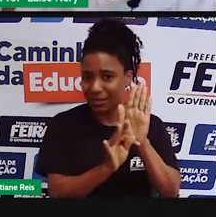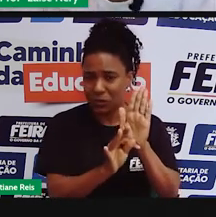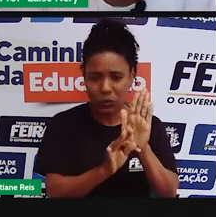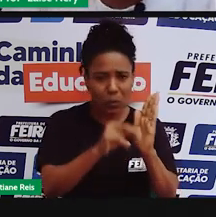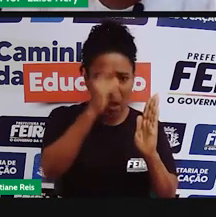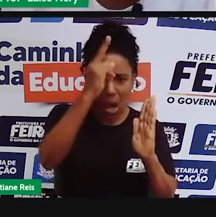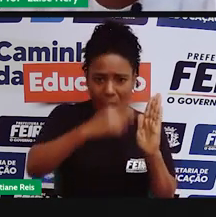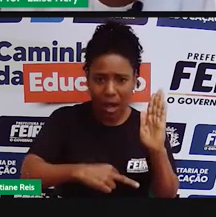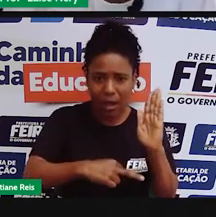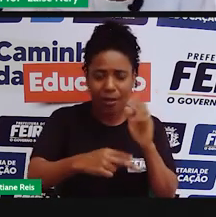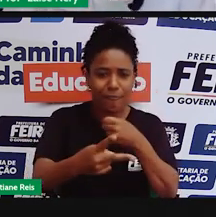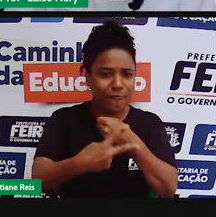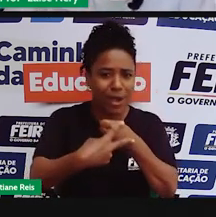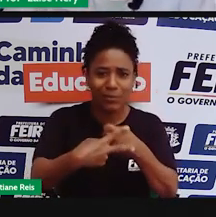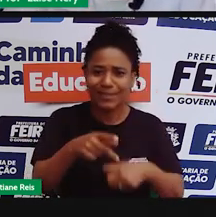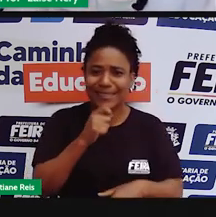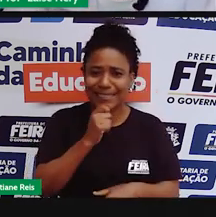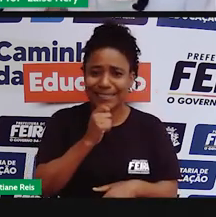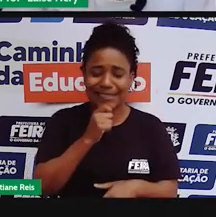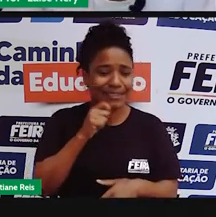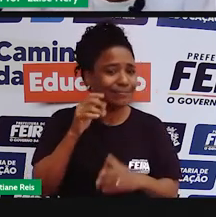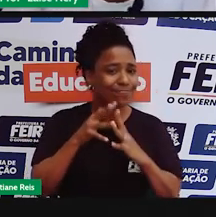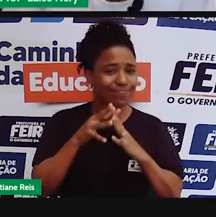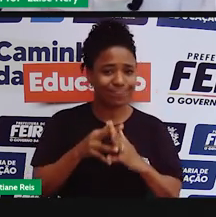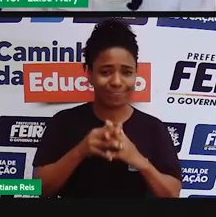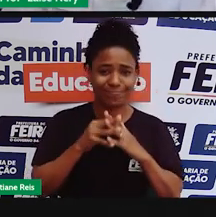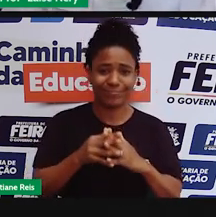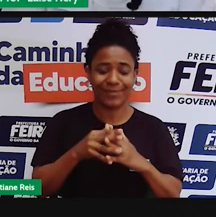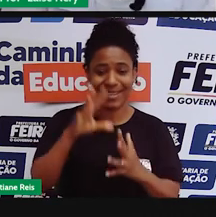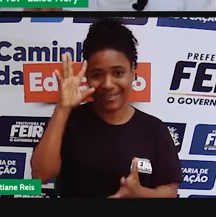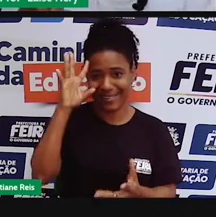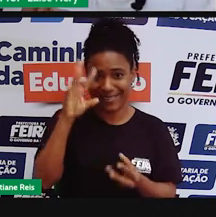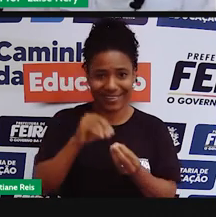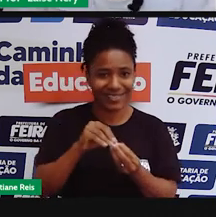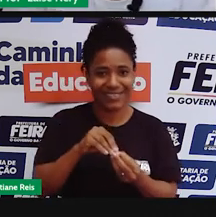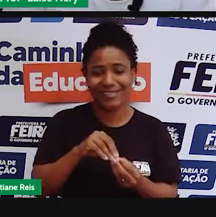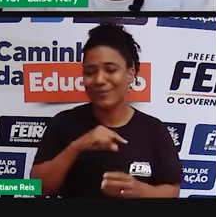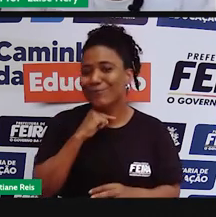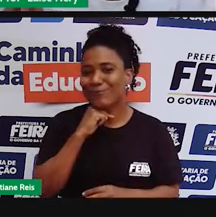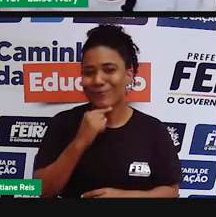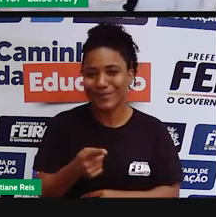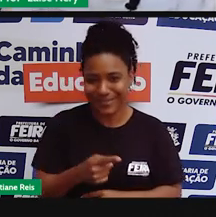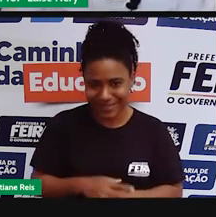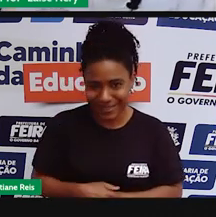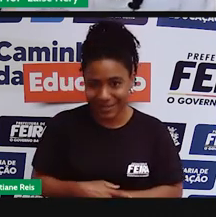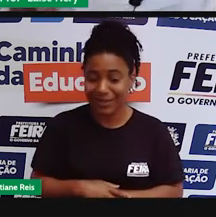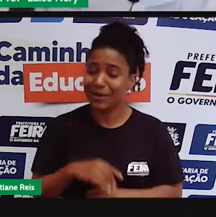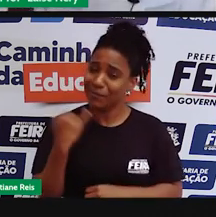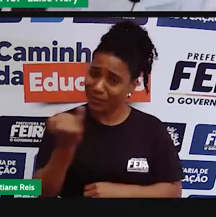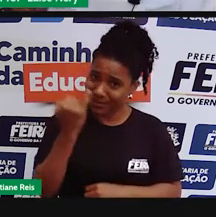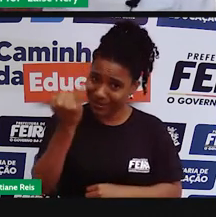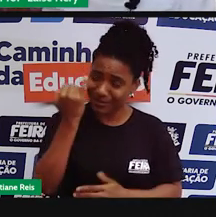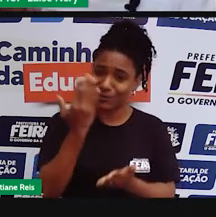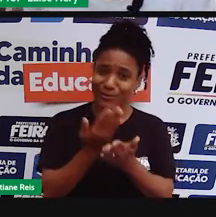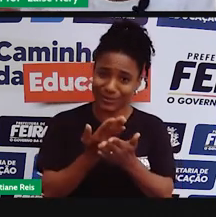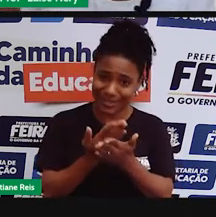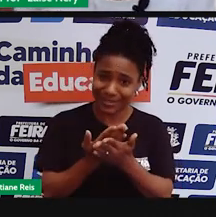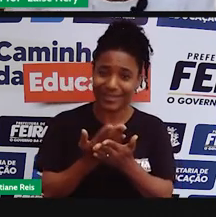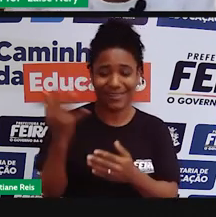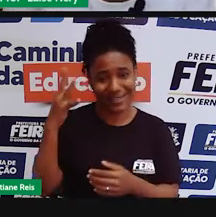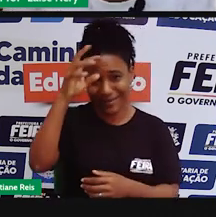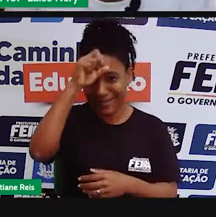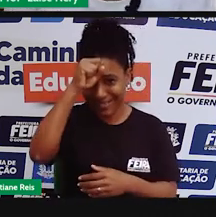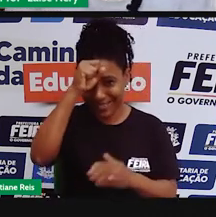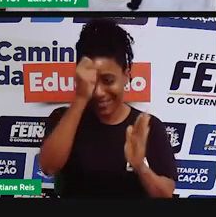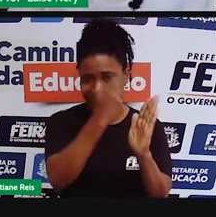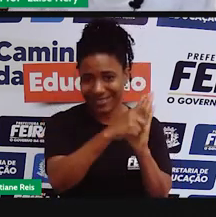dizer uma frase sem os verbos. Então, por isso é importante você estudar e aprender e saber utilizar e